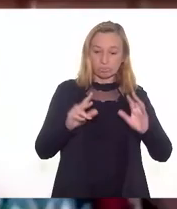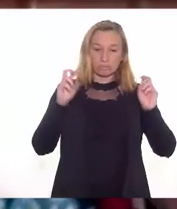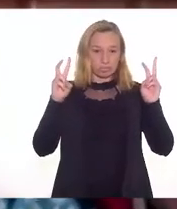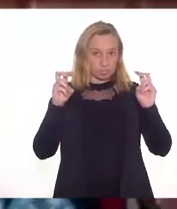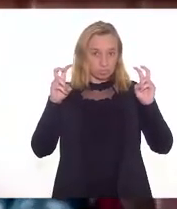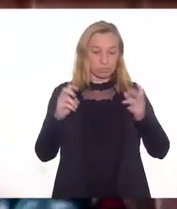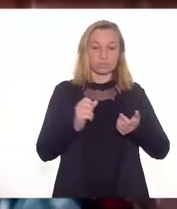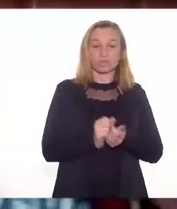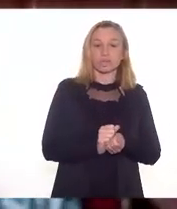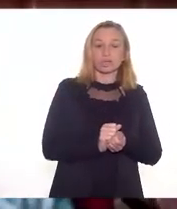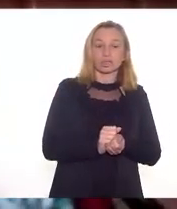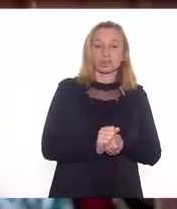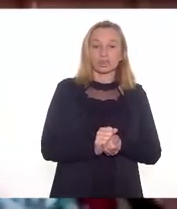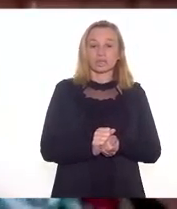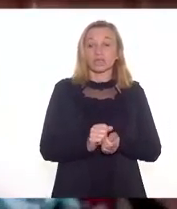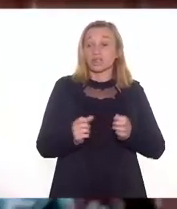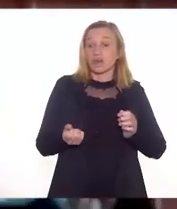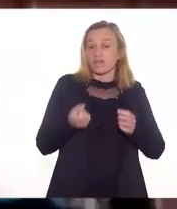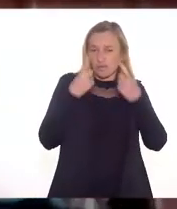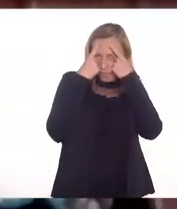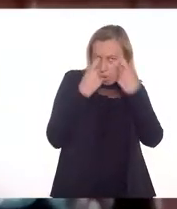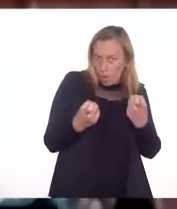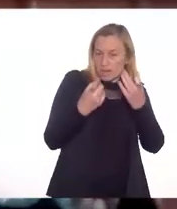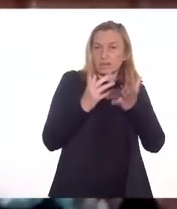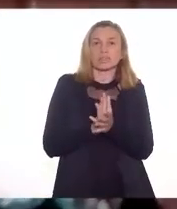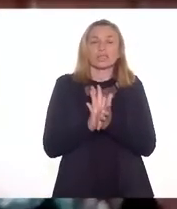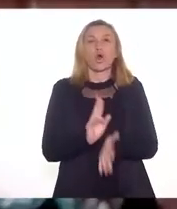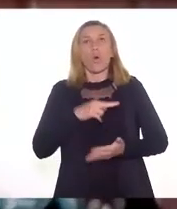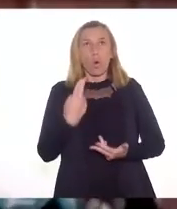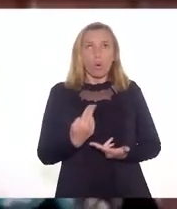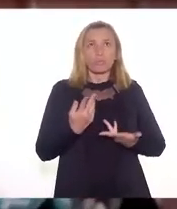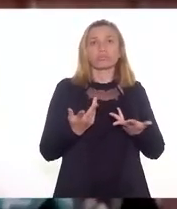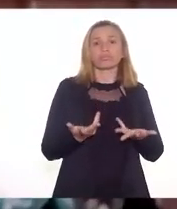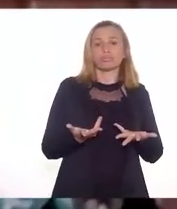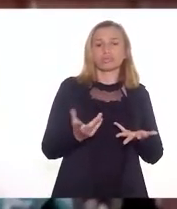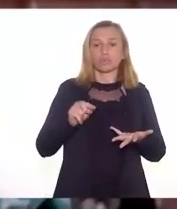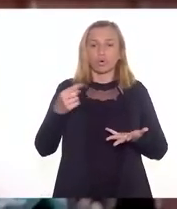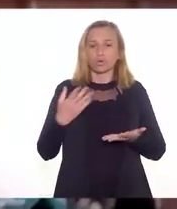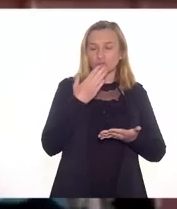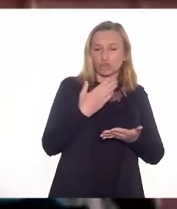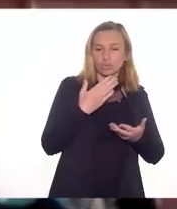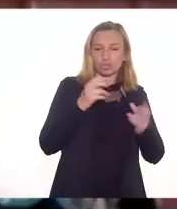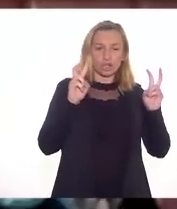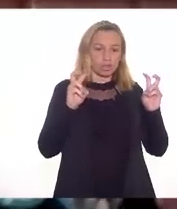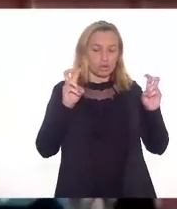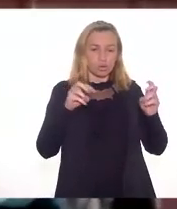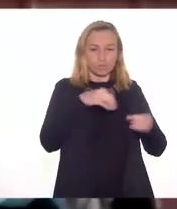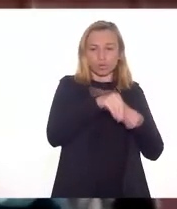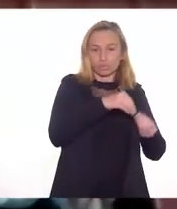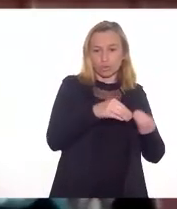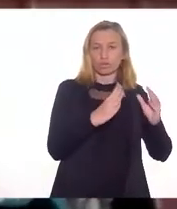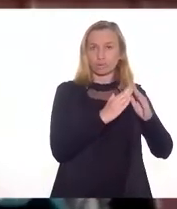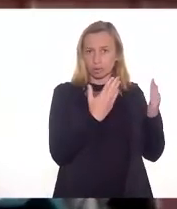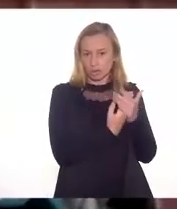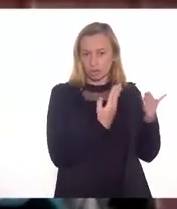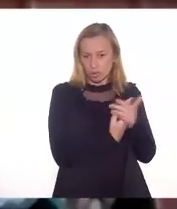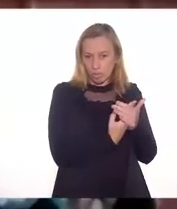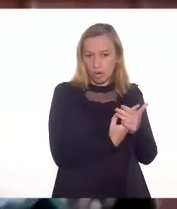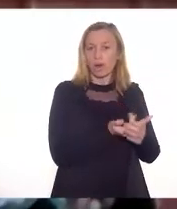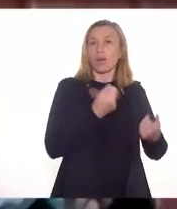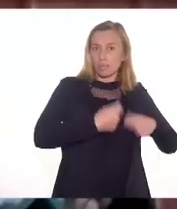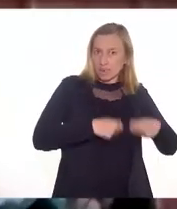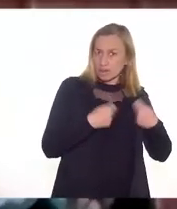às agressões, às situações de violência, ou alguma questão que envolve o ambiente escolar, educacional,